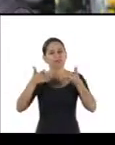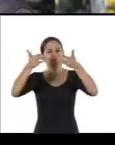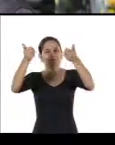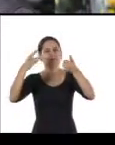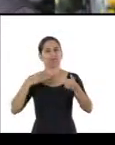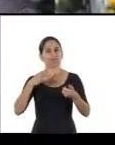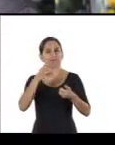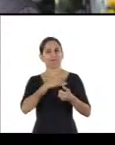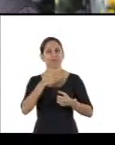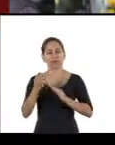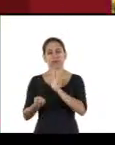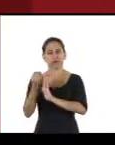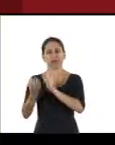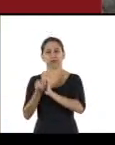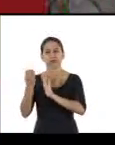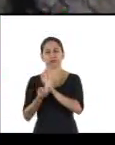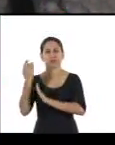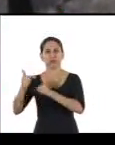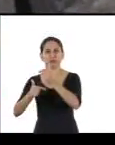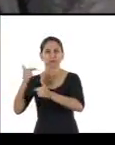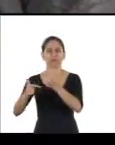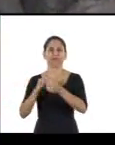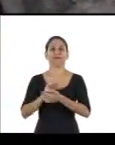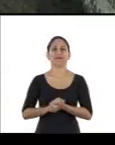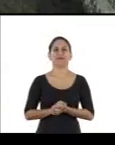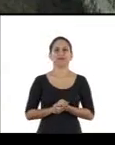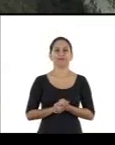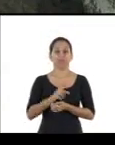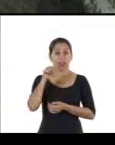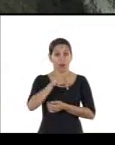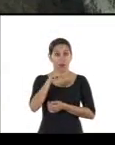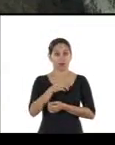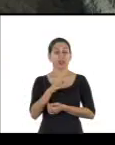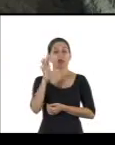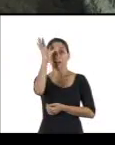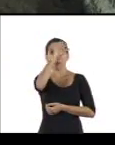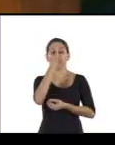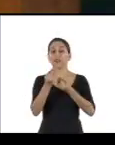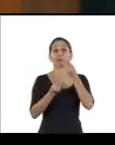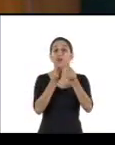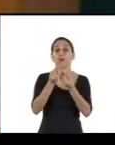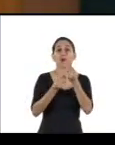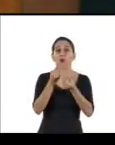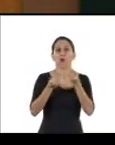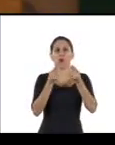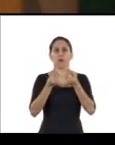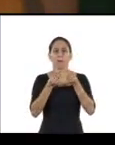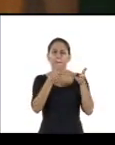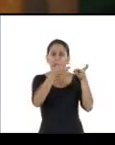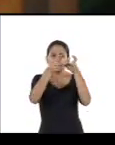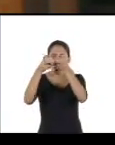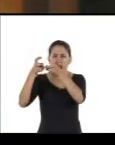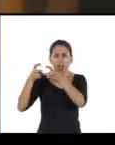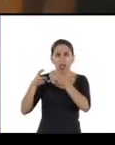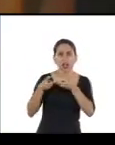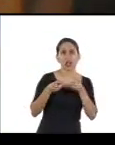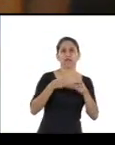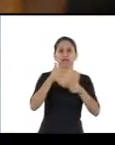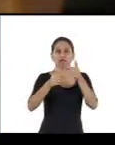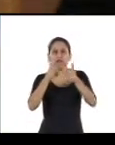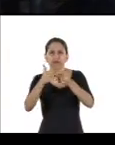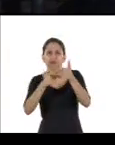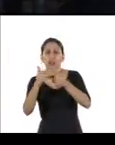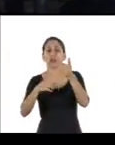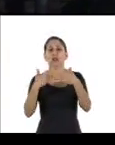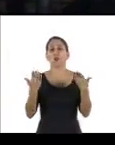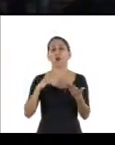na cadeia produtiva. Nesse programa, você vai aprender como identificar e hierarquizar os equipamentos de proteção